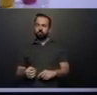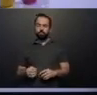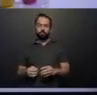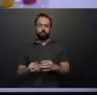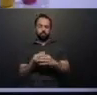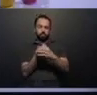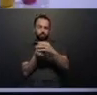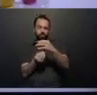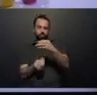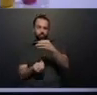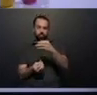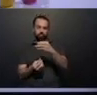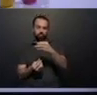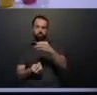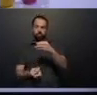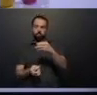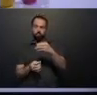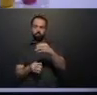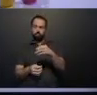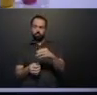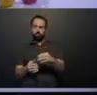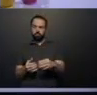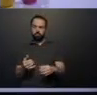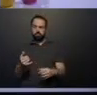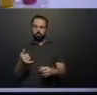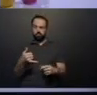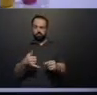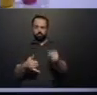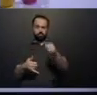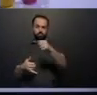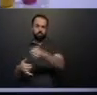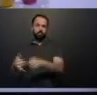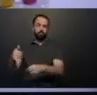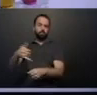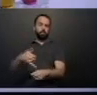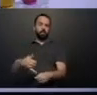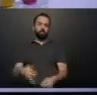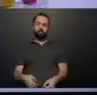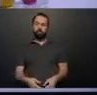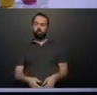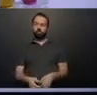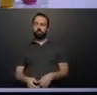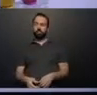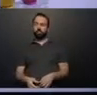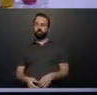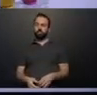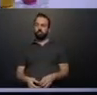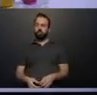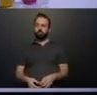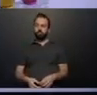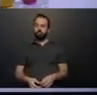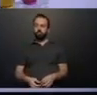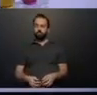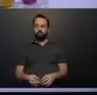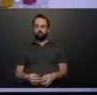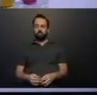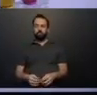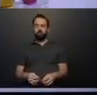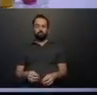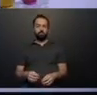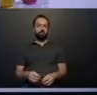O funil usado para transferir líquidos de um recipiente para outro e também pode ser usado para